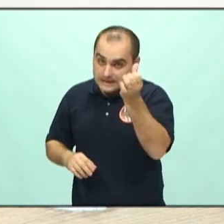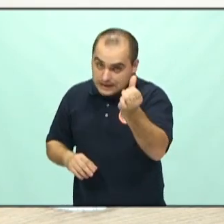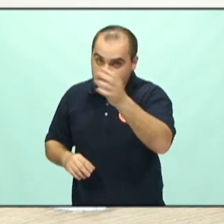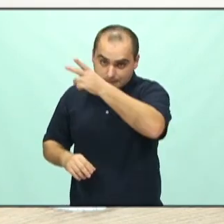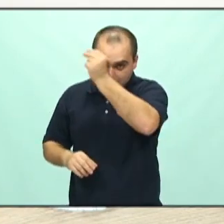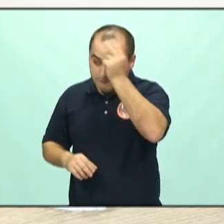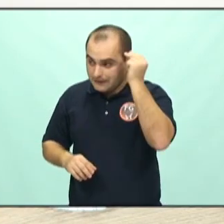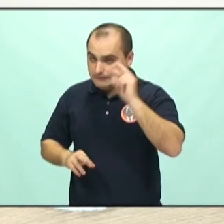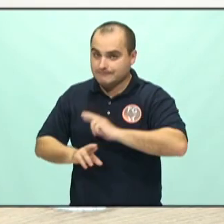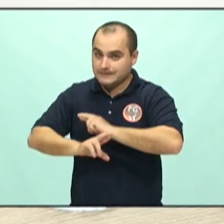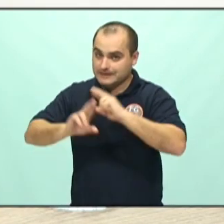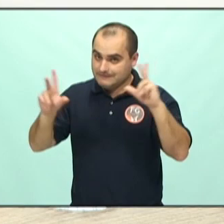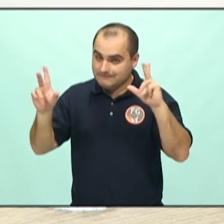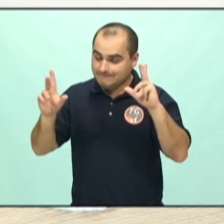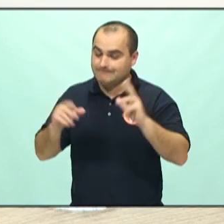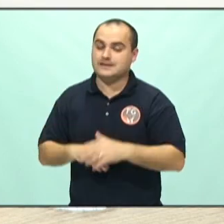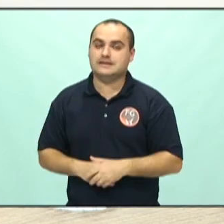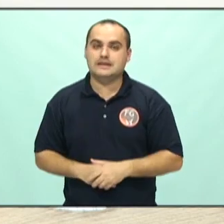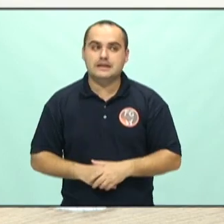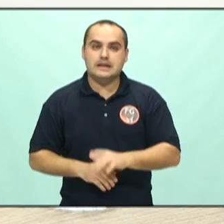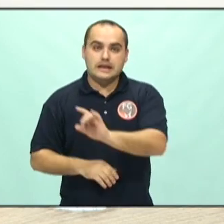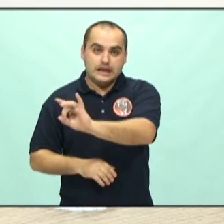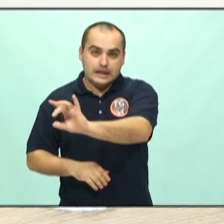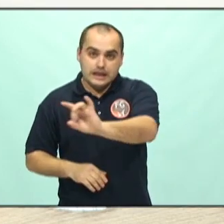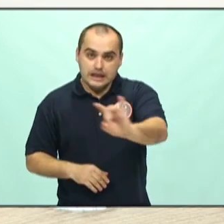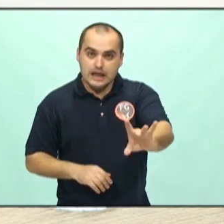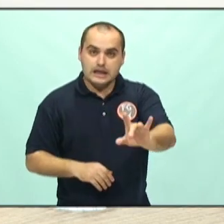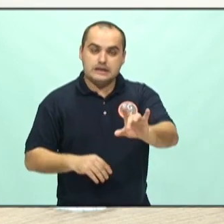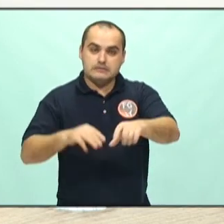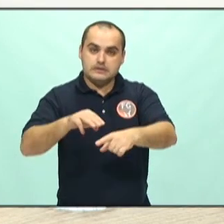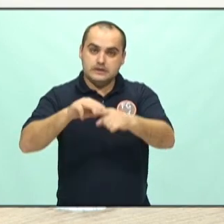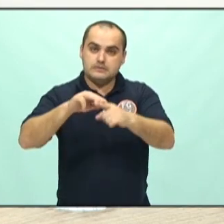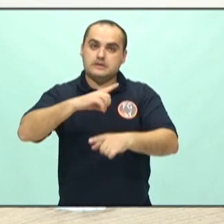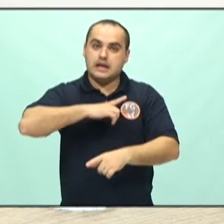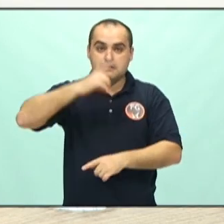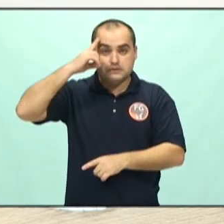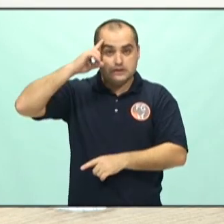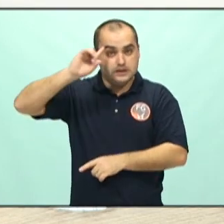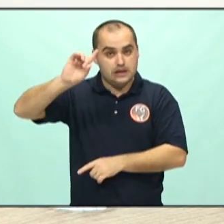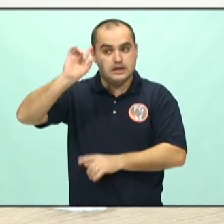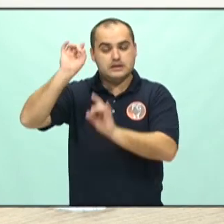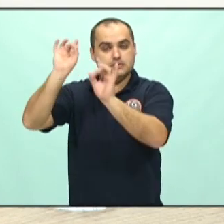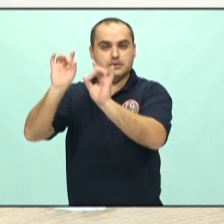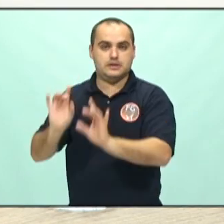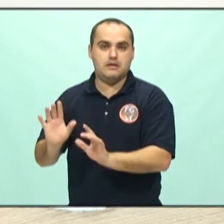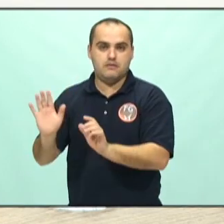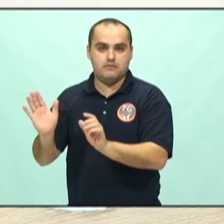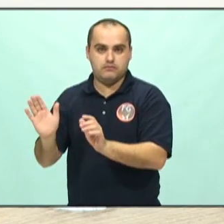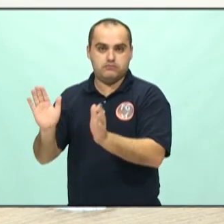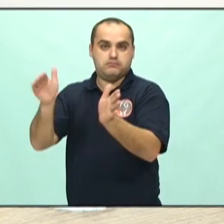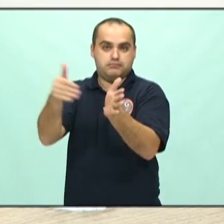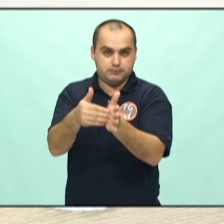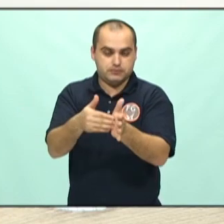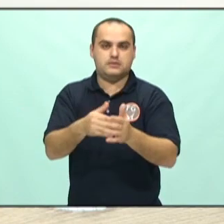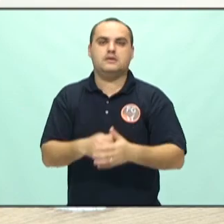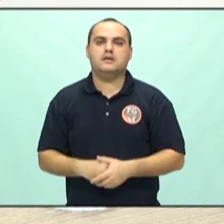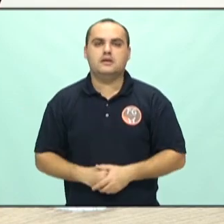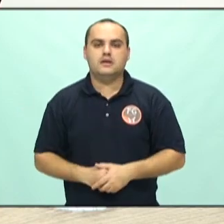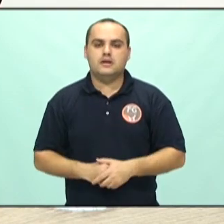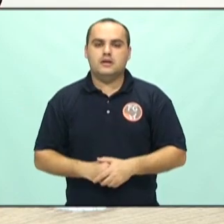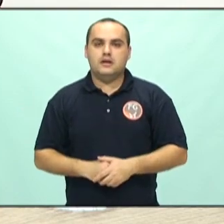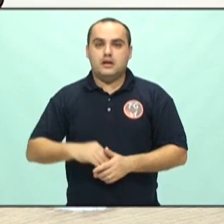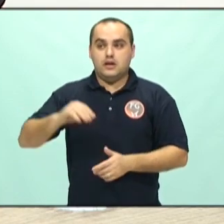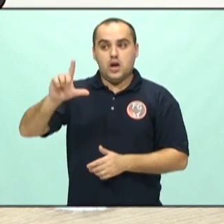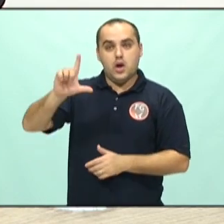né? Então, cada município tem a sua database distinta, até nós estamos agora no mês na database de